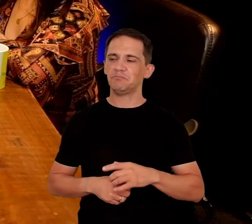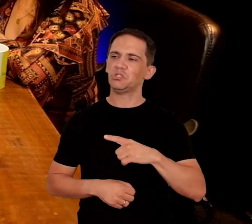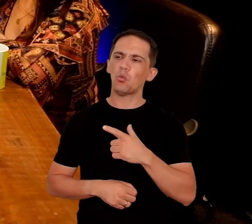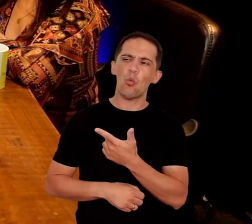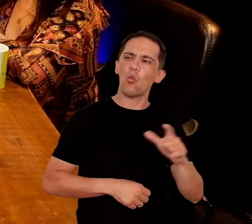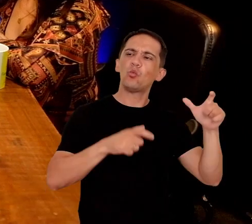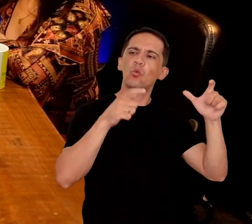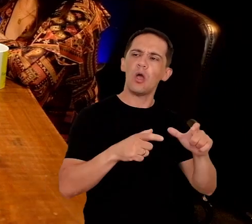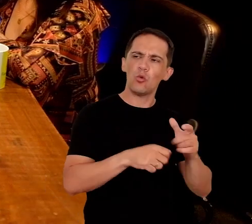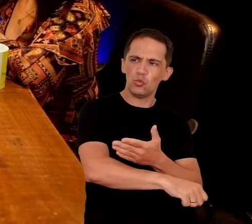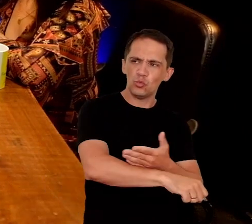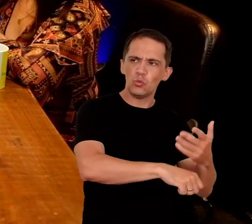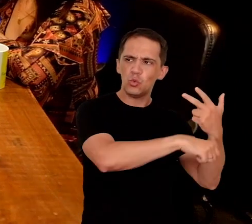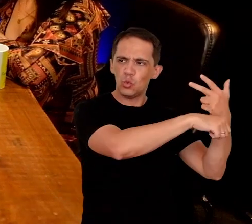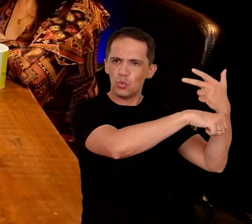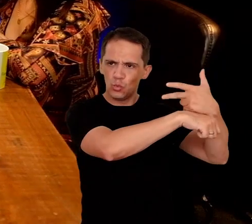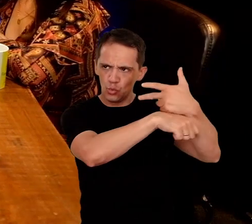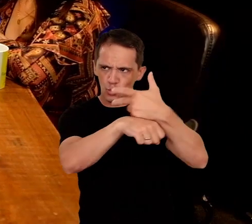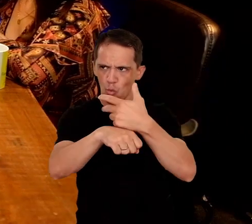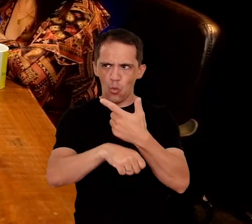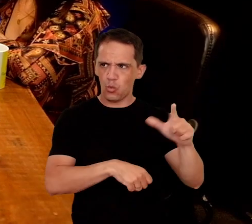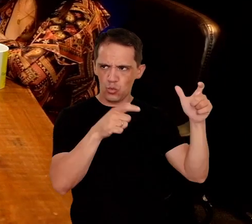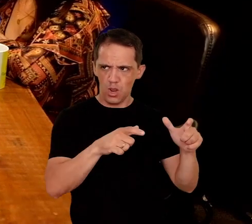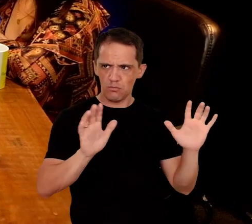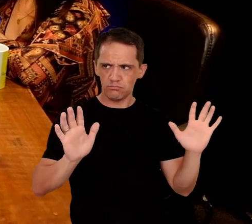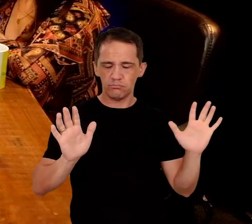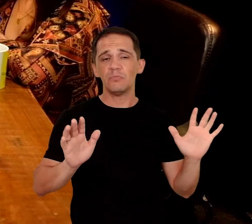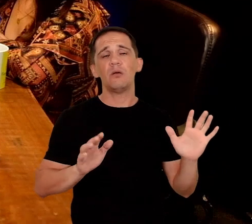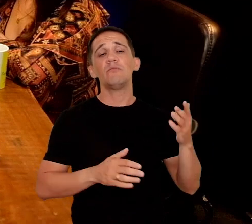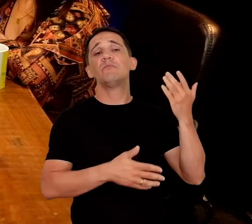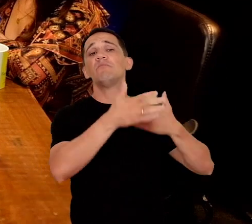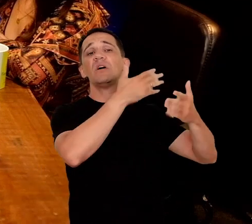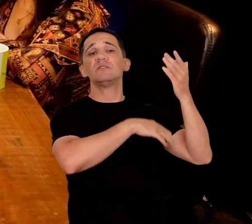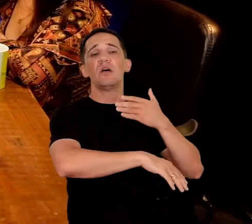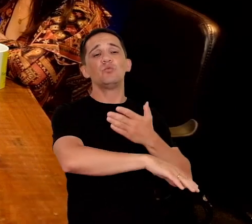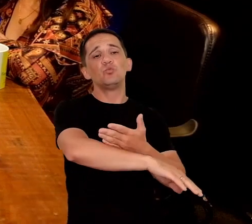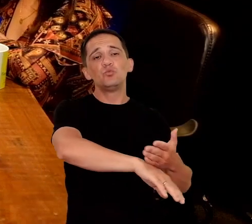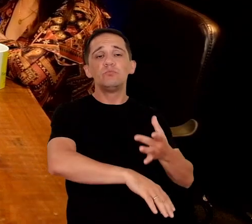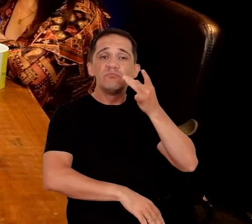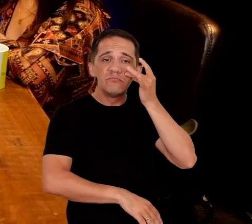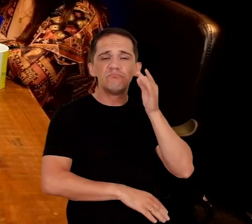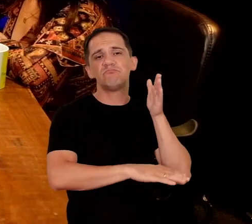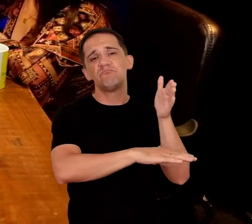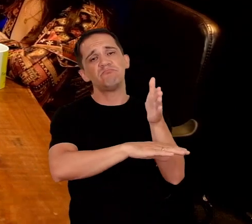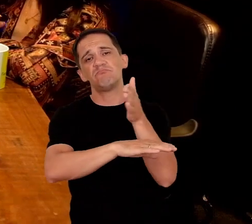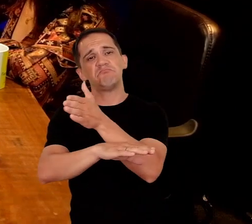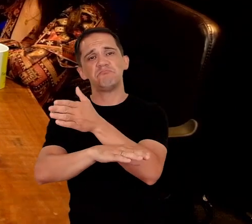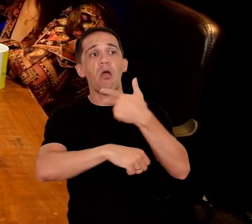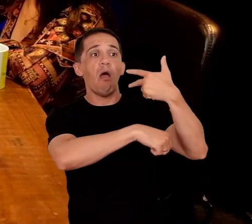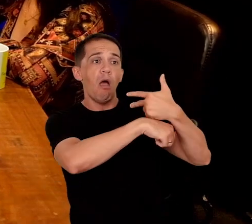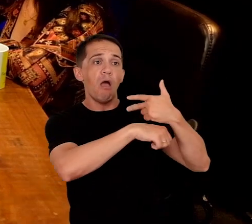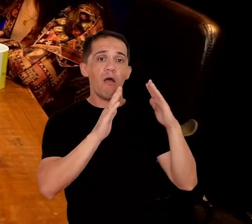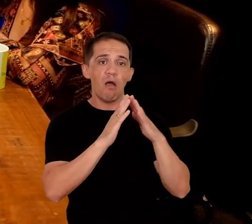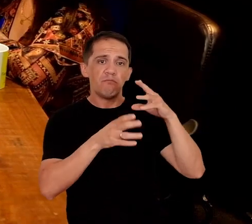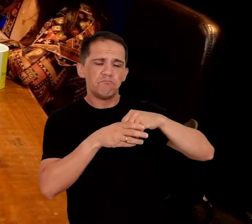obrigou. Exatamente. Mas antes vocês gravavam em outro lugar? Antes o trabalho era Ele era presencial? presencial. Vocês não faziam